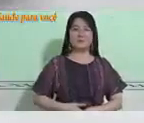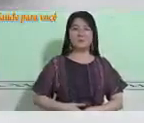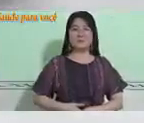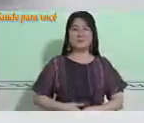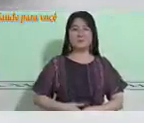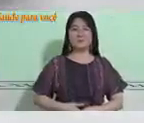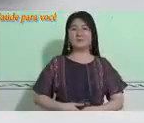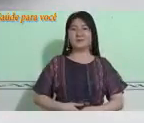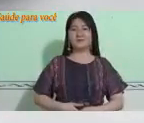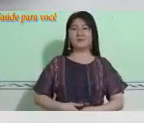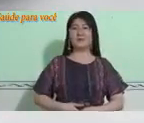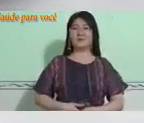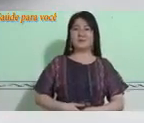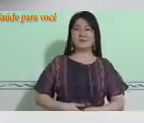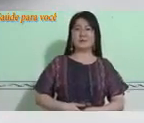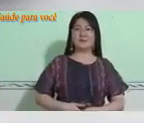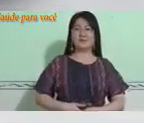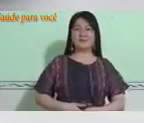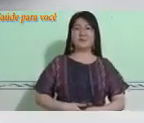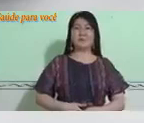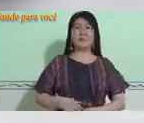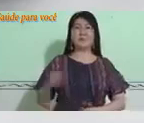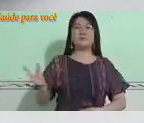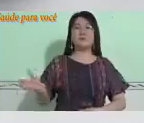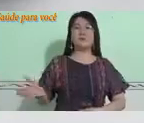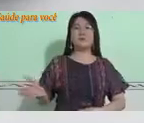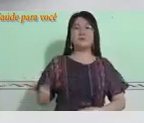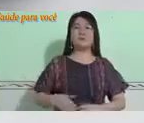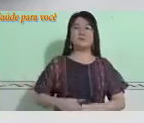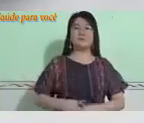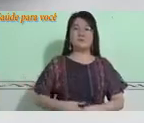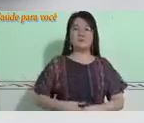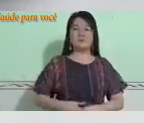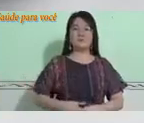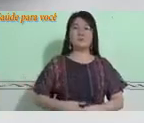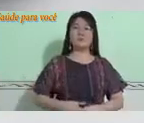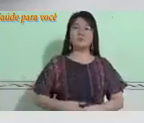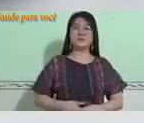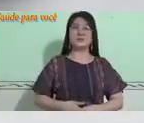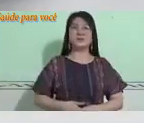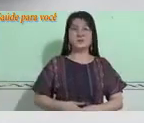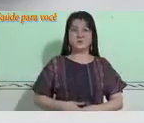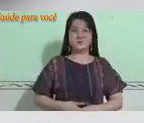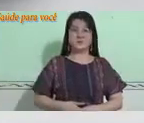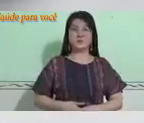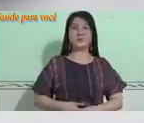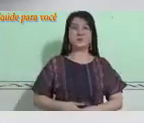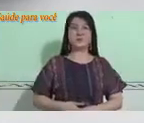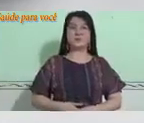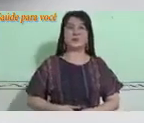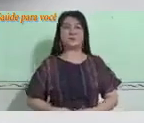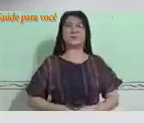STVIDADS após o alívio da dor, vírgula, ainda é importante manter o tratamento até a cura da lesão, vírgula, acima